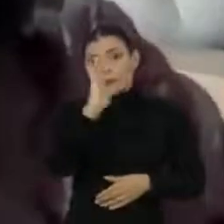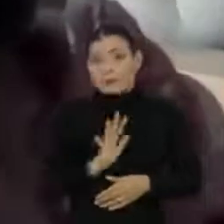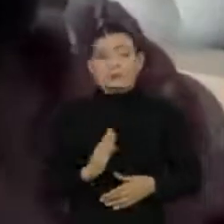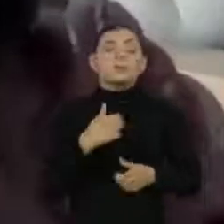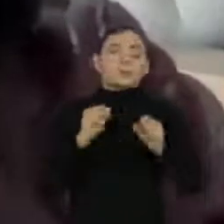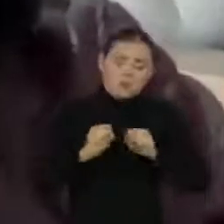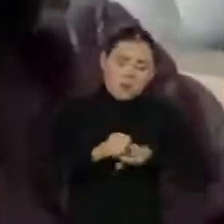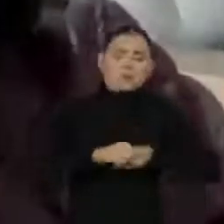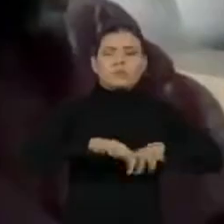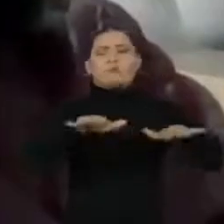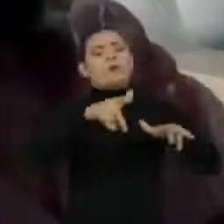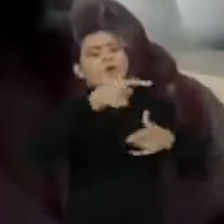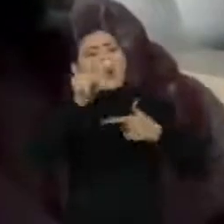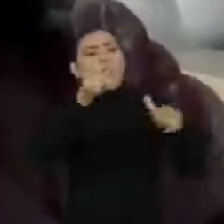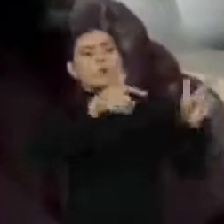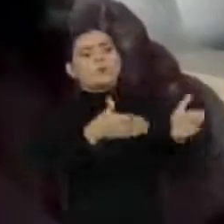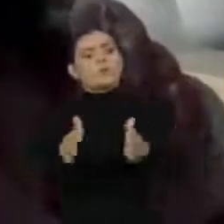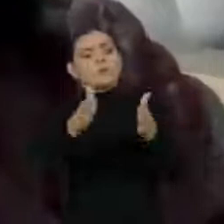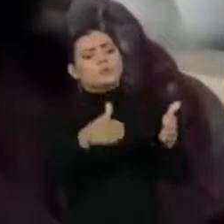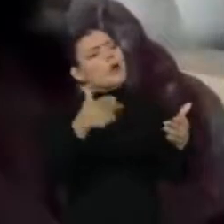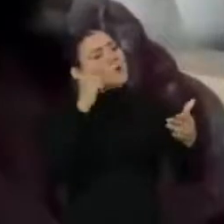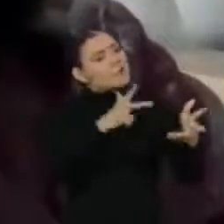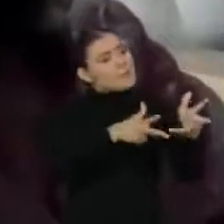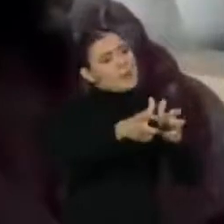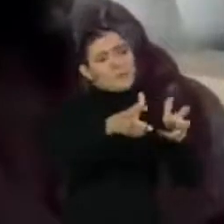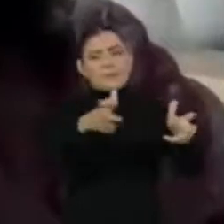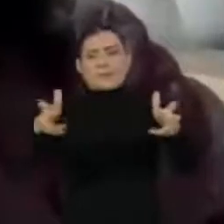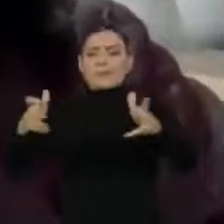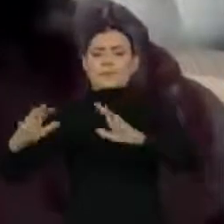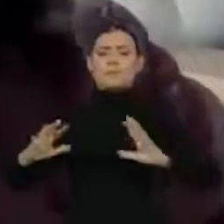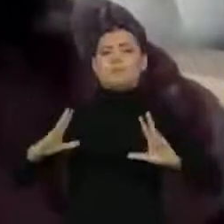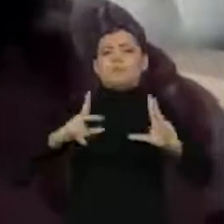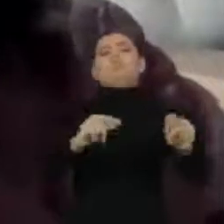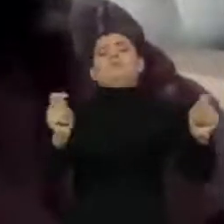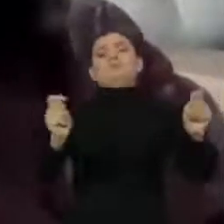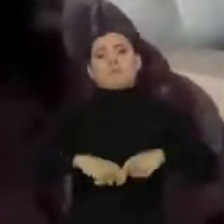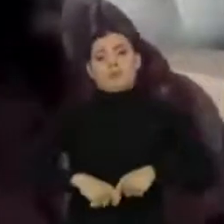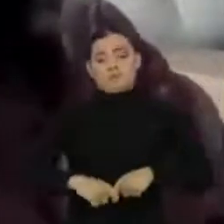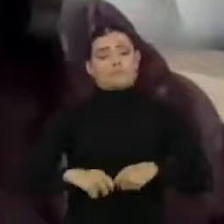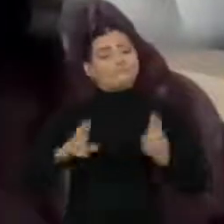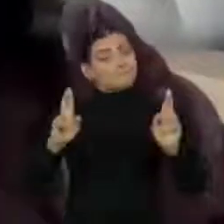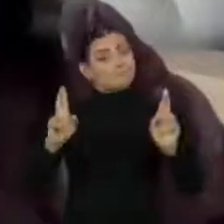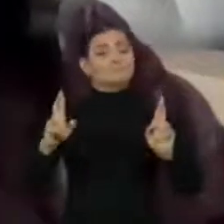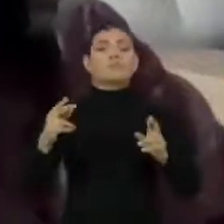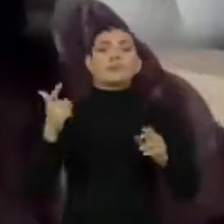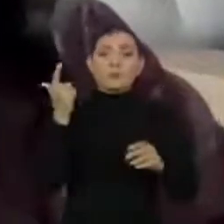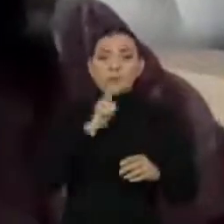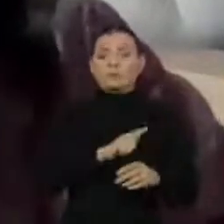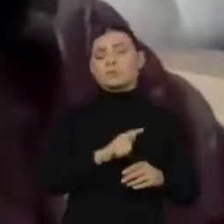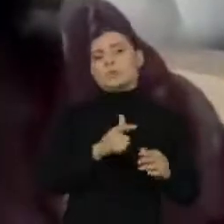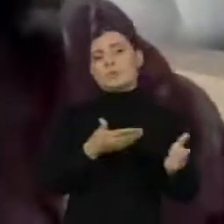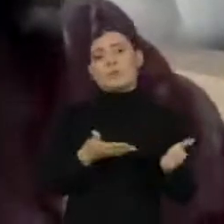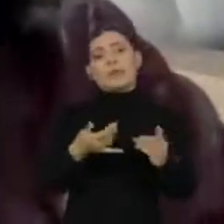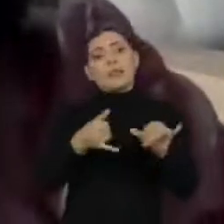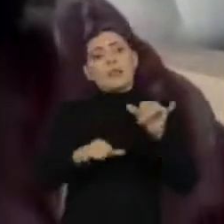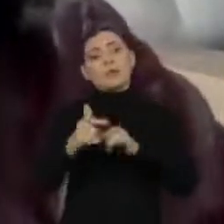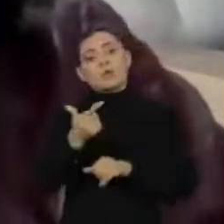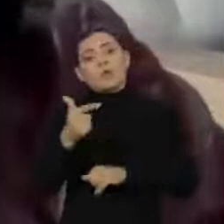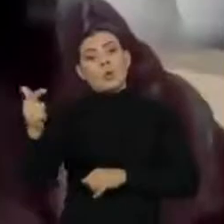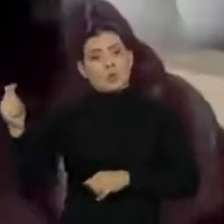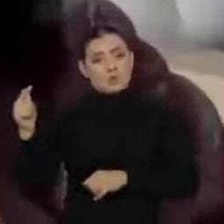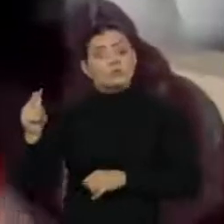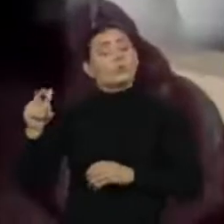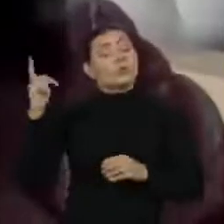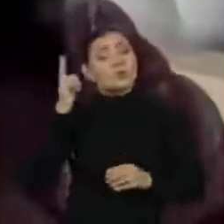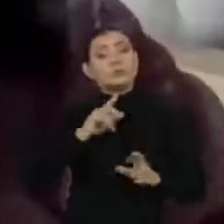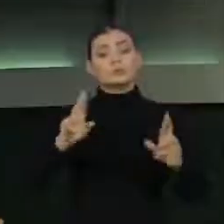vivendo hoje, que possa haver essa possibilidade da licença, né, ser possibilitada para outros produtores também, né? Isso vai